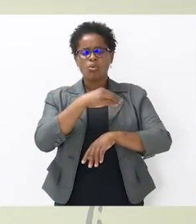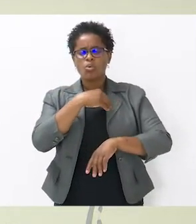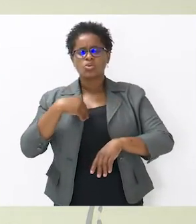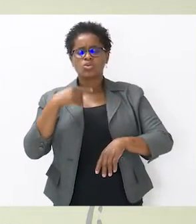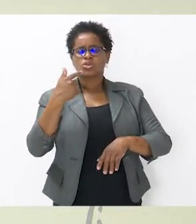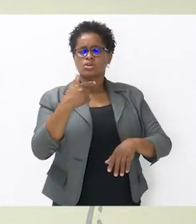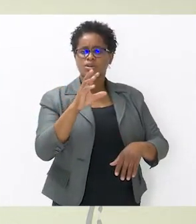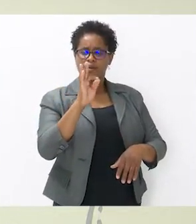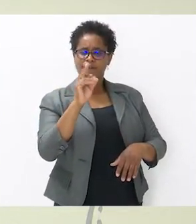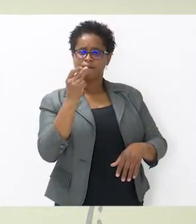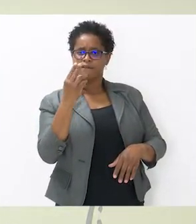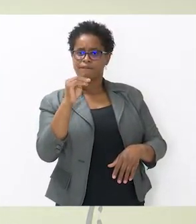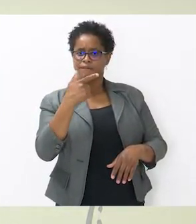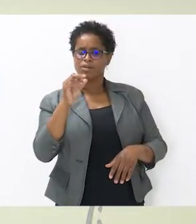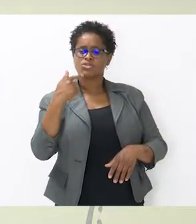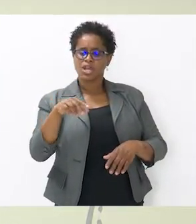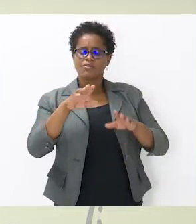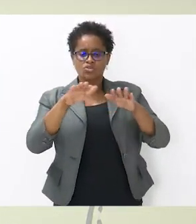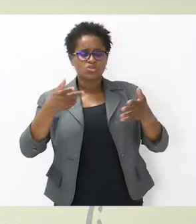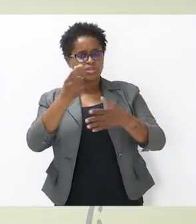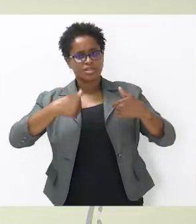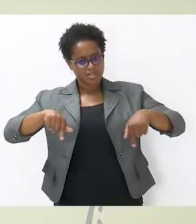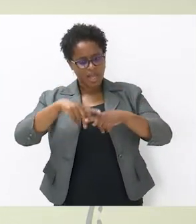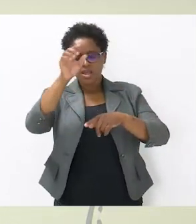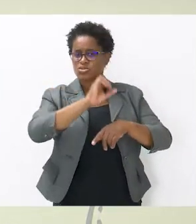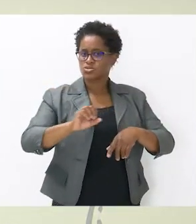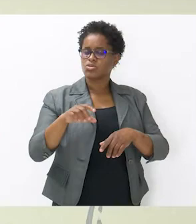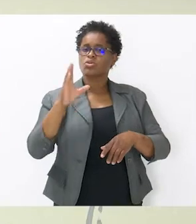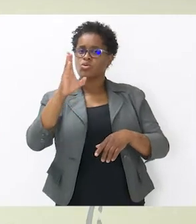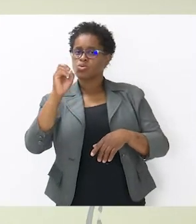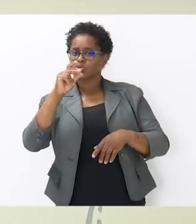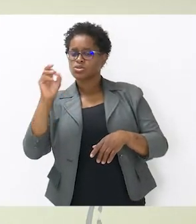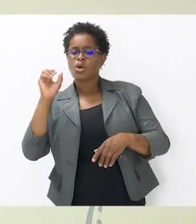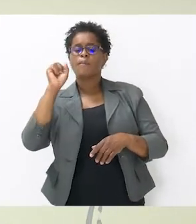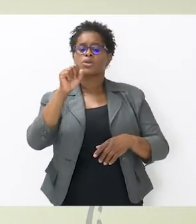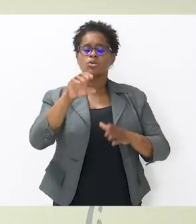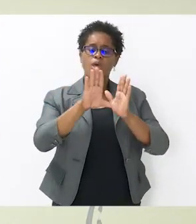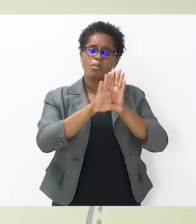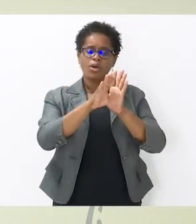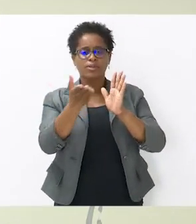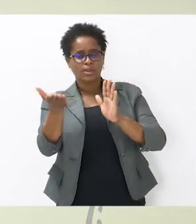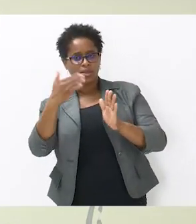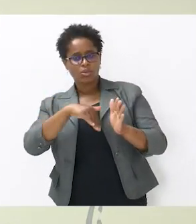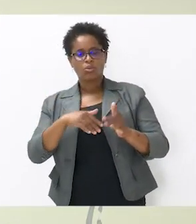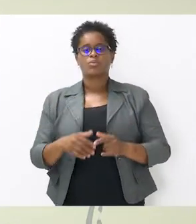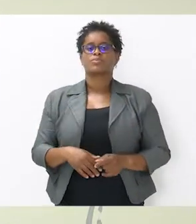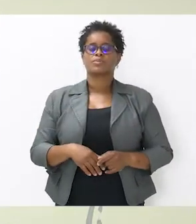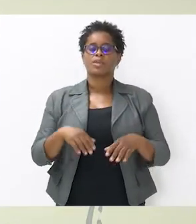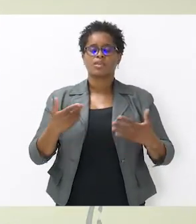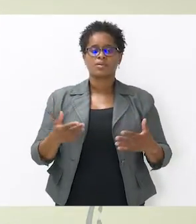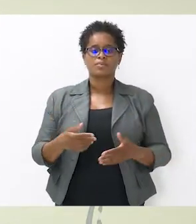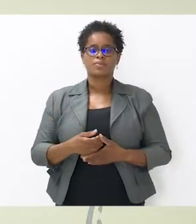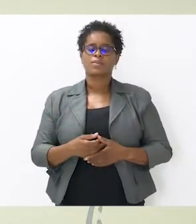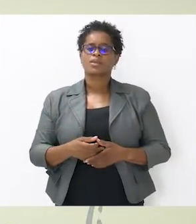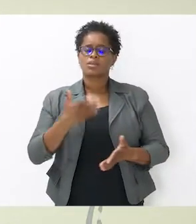seu escritório. O João bateu na porta e entrou. Pronto. Então, estamos a representar, estamos num